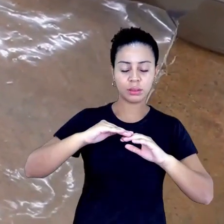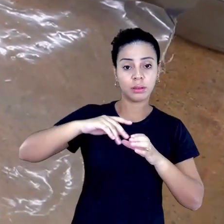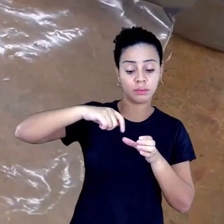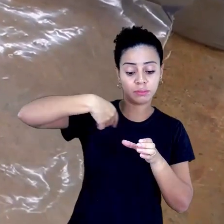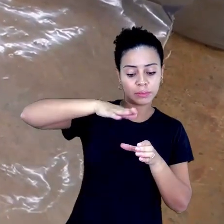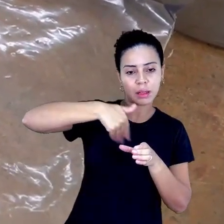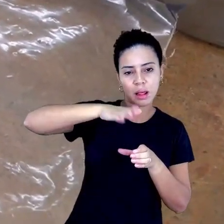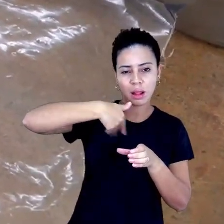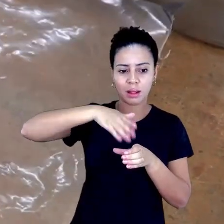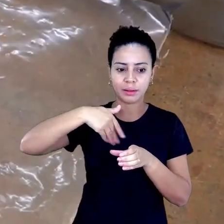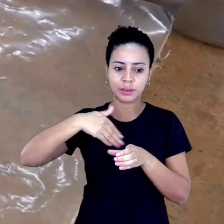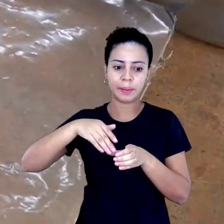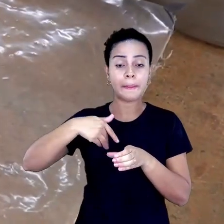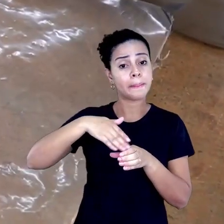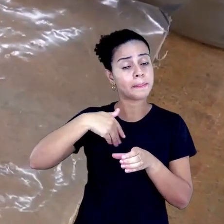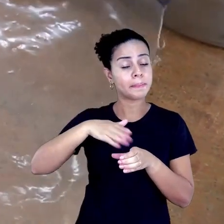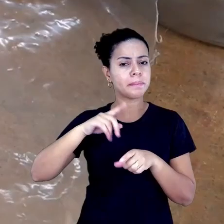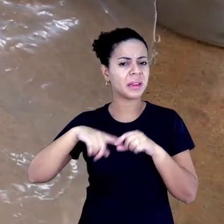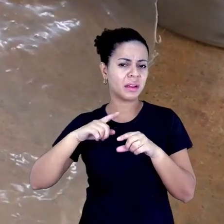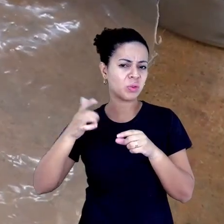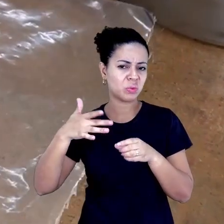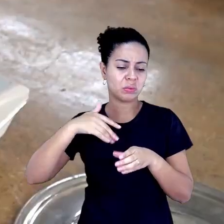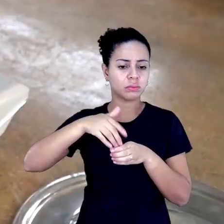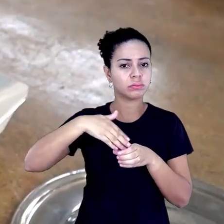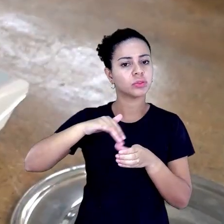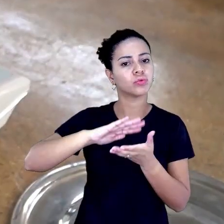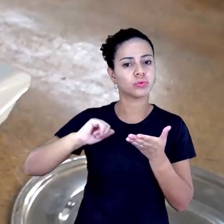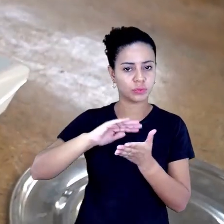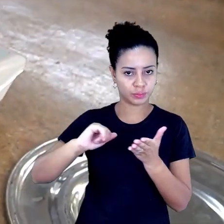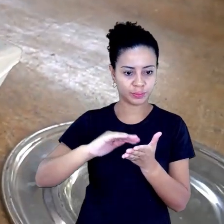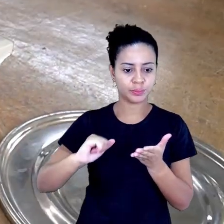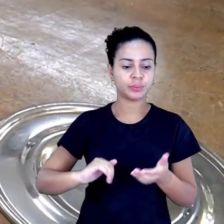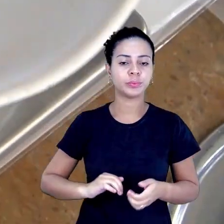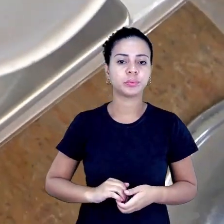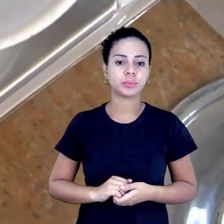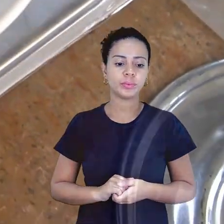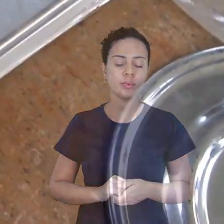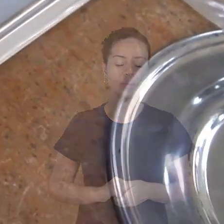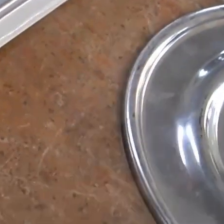modo a garantir a retirada de todo o material que fica retido.